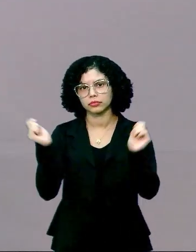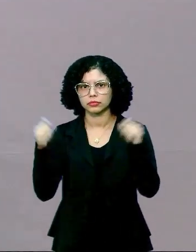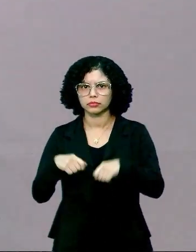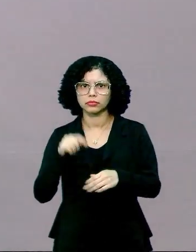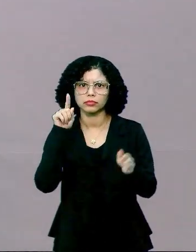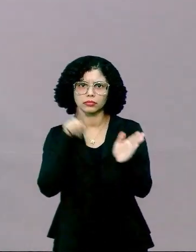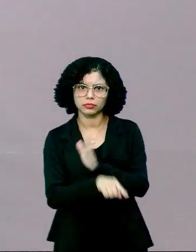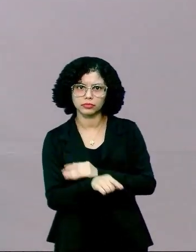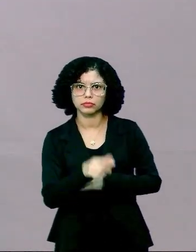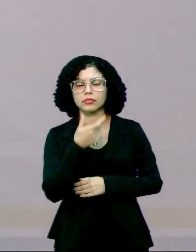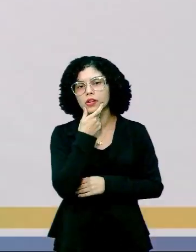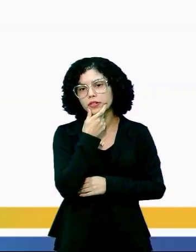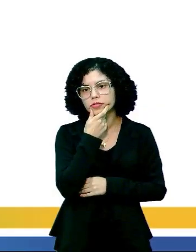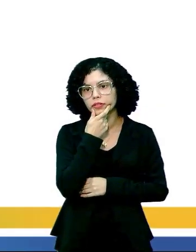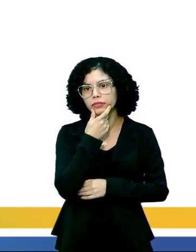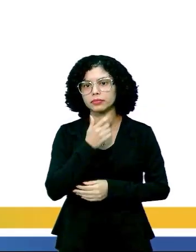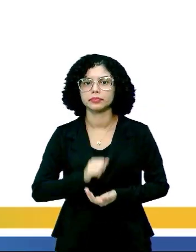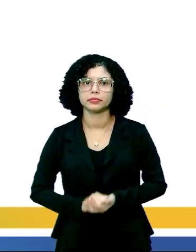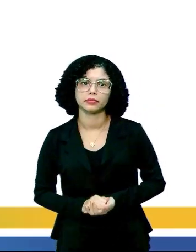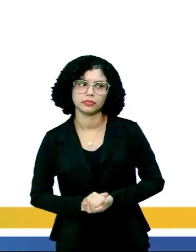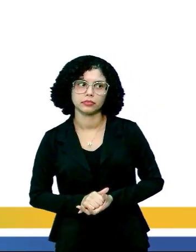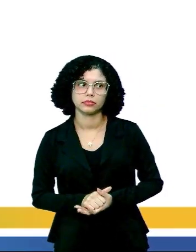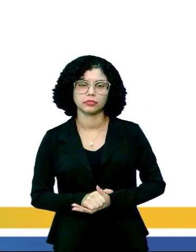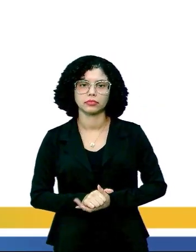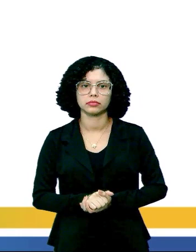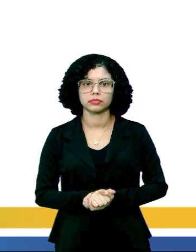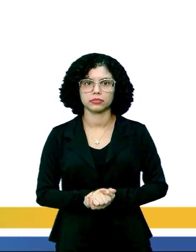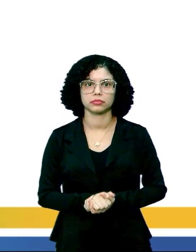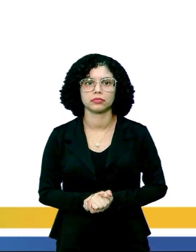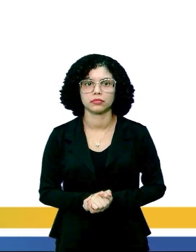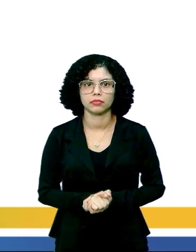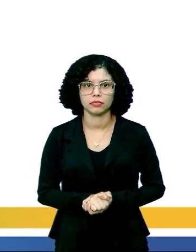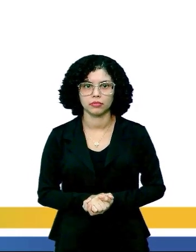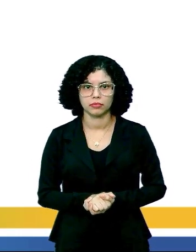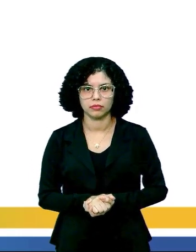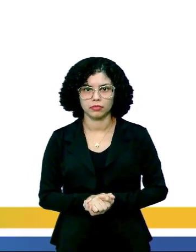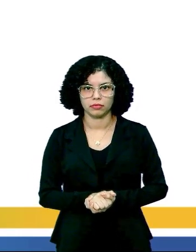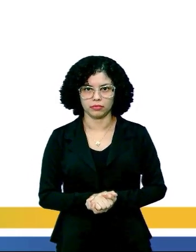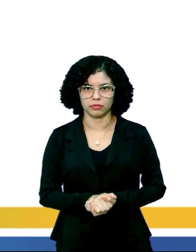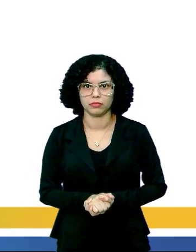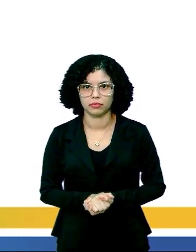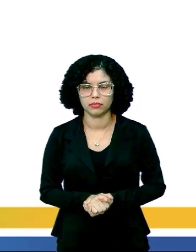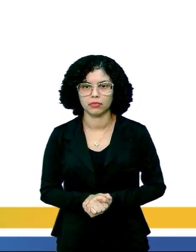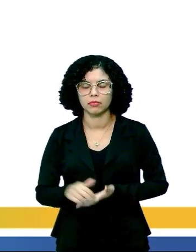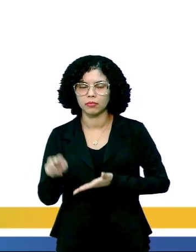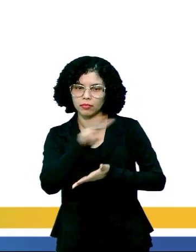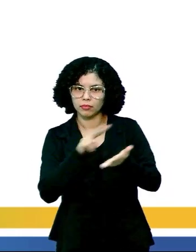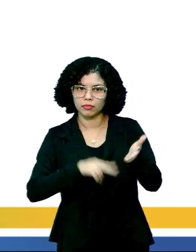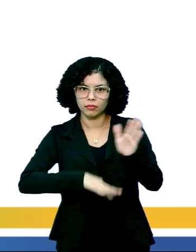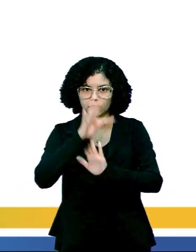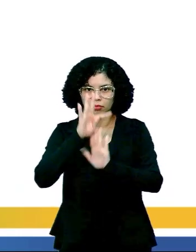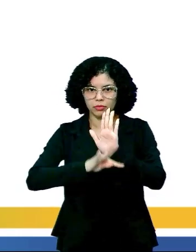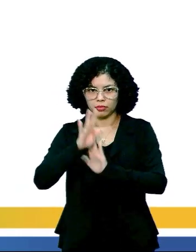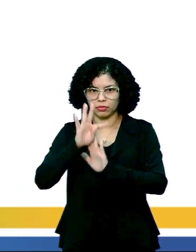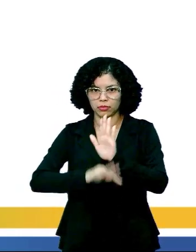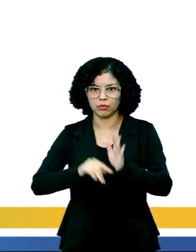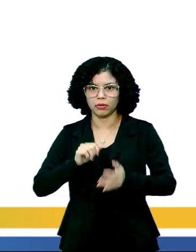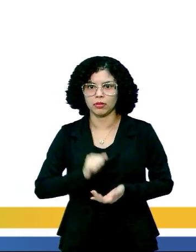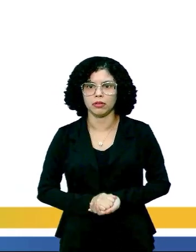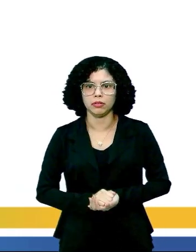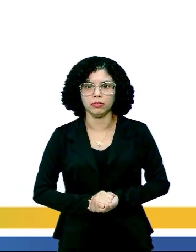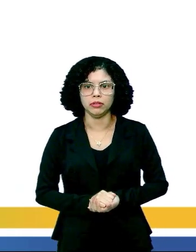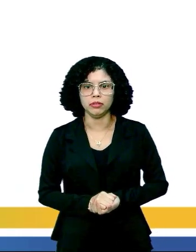as questões de língua inglesa e vão acompanhar comigo aí a leitura do texto para a